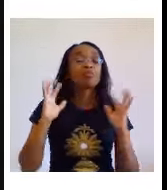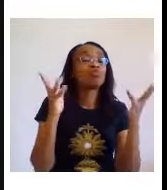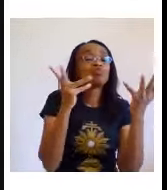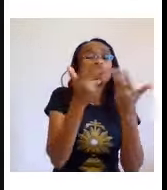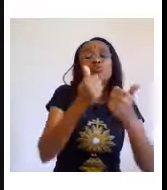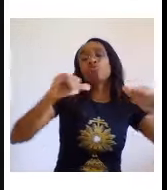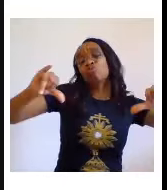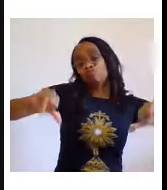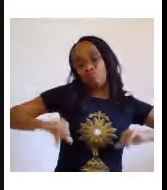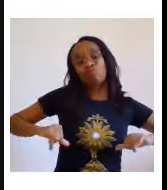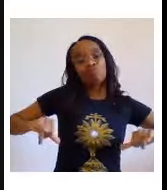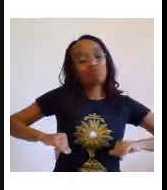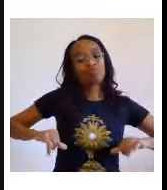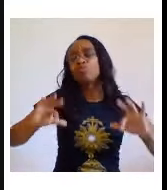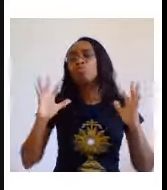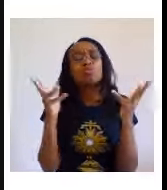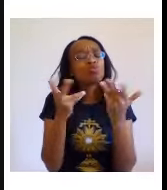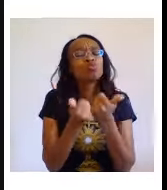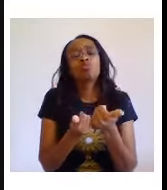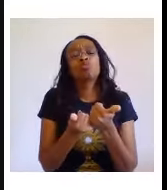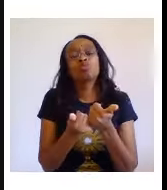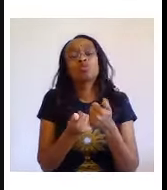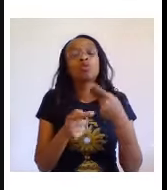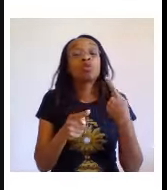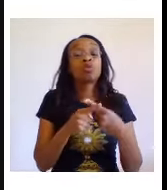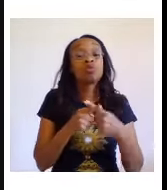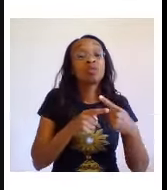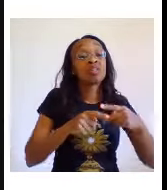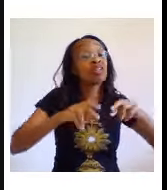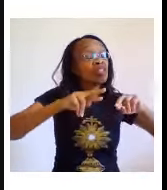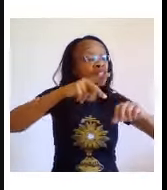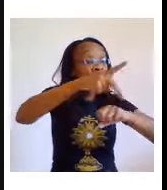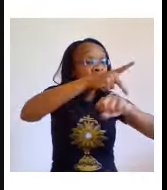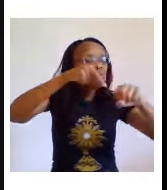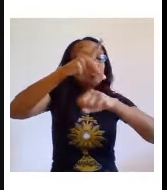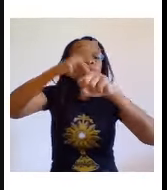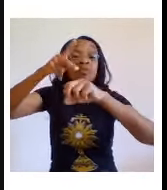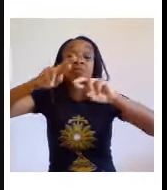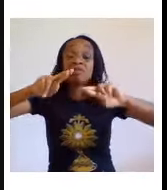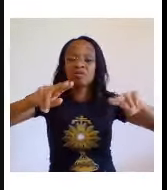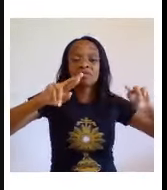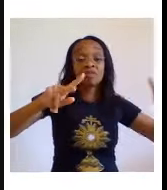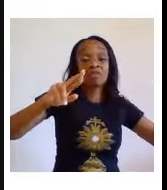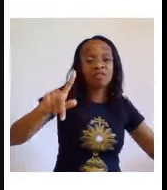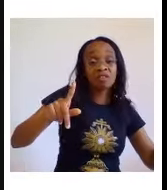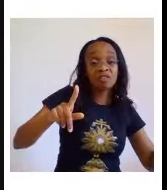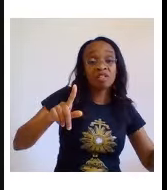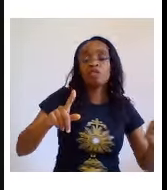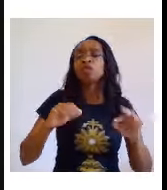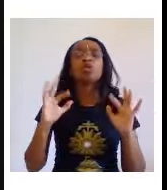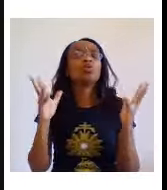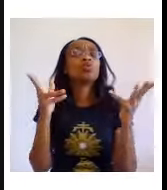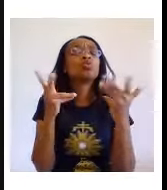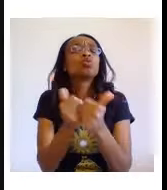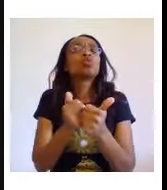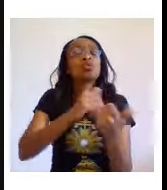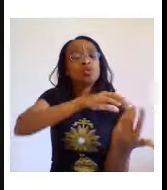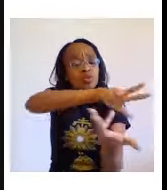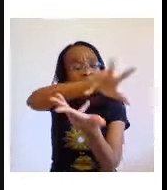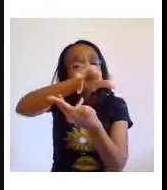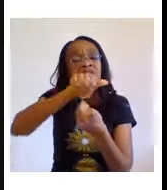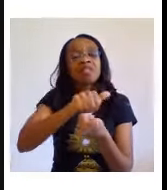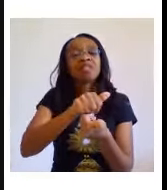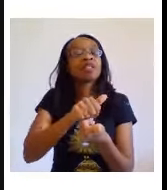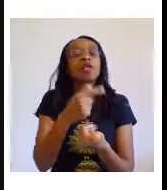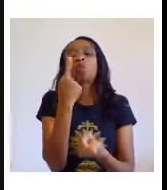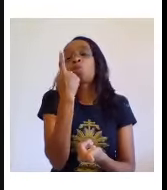de diferentes maneiras e impacta os diferentes países, independente da sua economia.